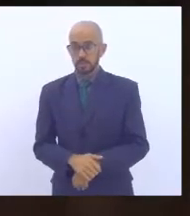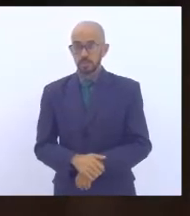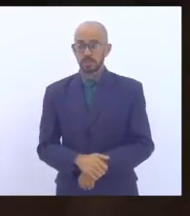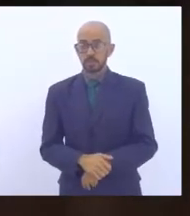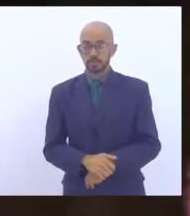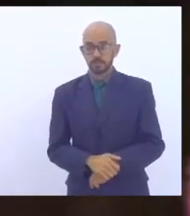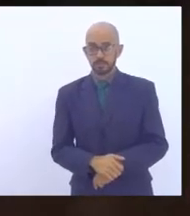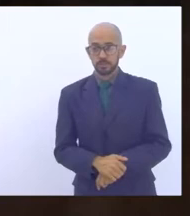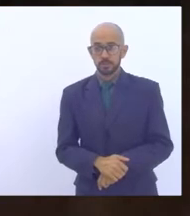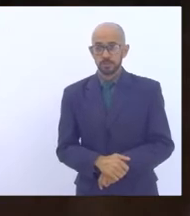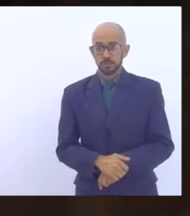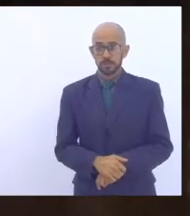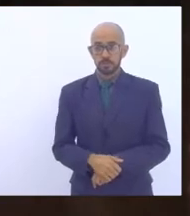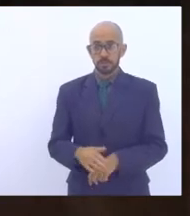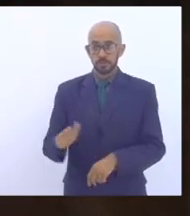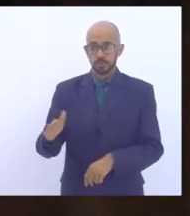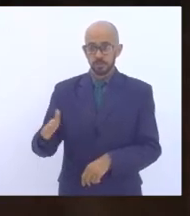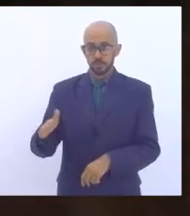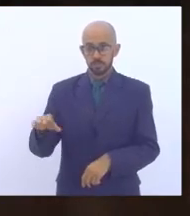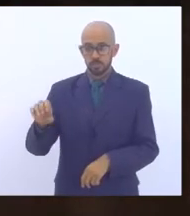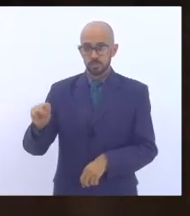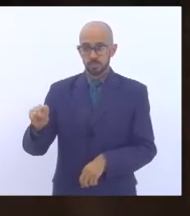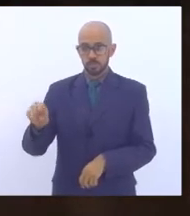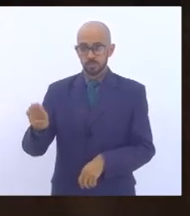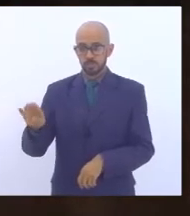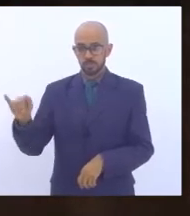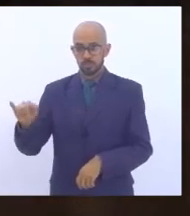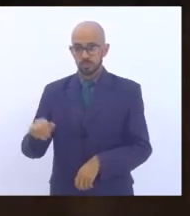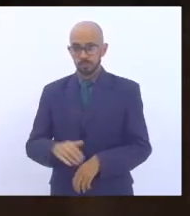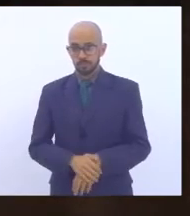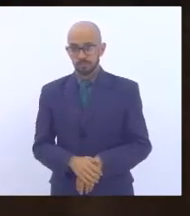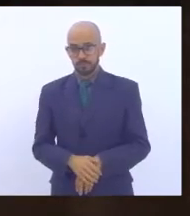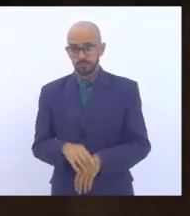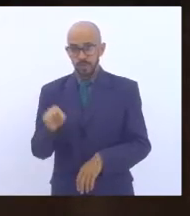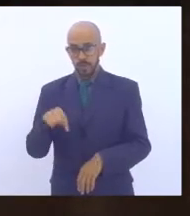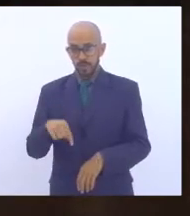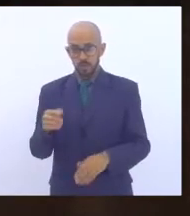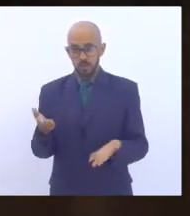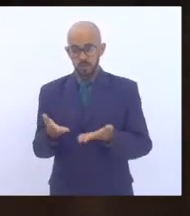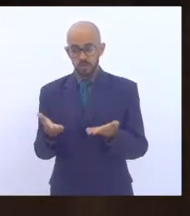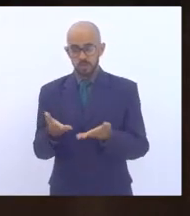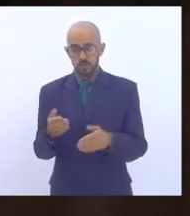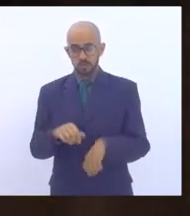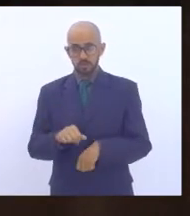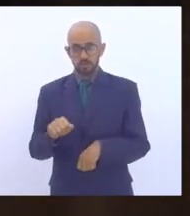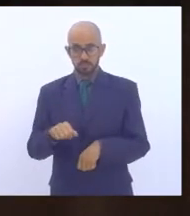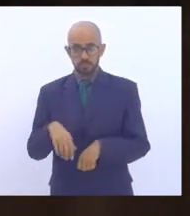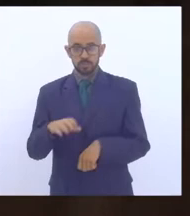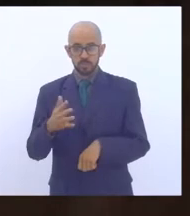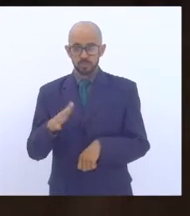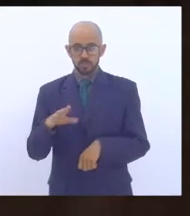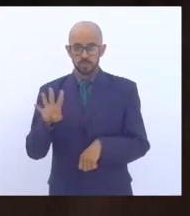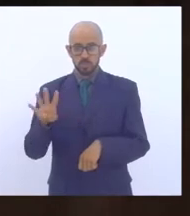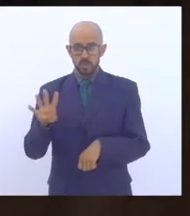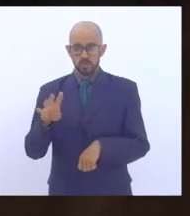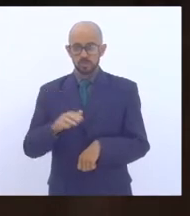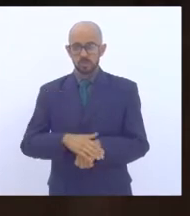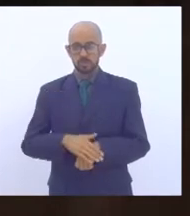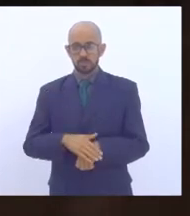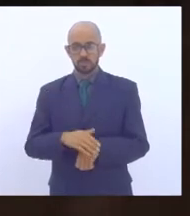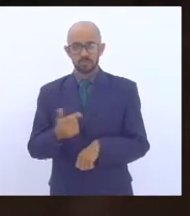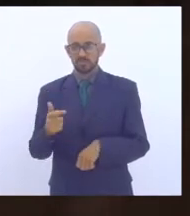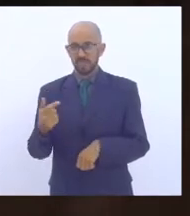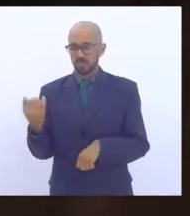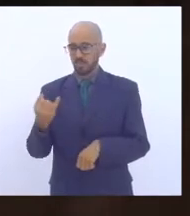seriam oito e quebradinho e este ano aproximadamente quatro um pouquinho mas não